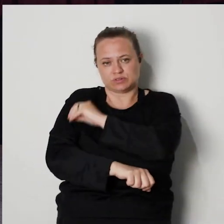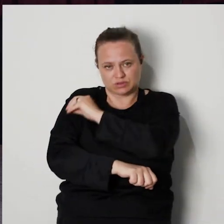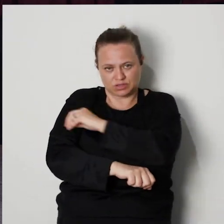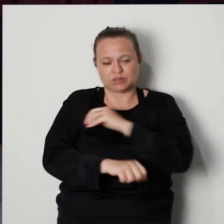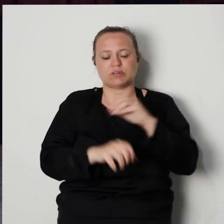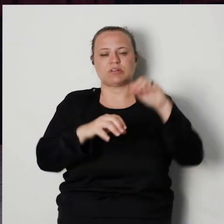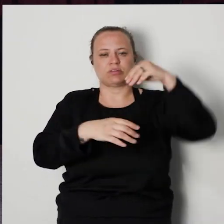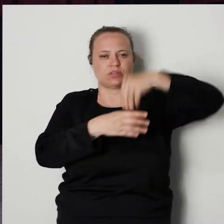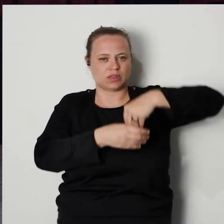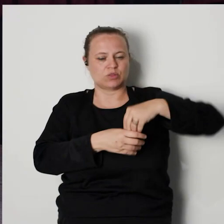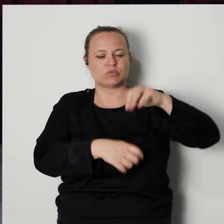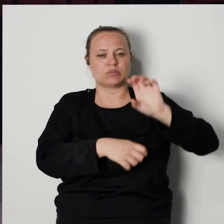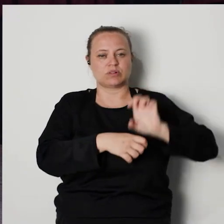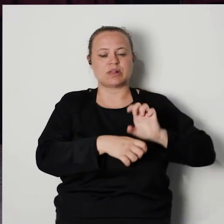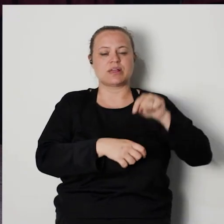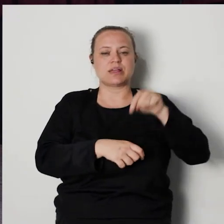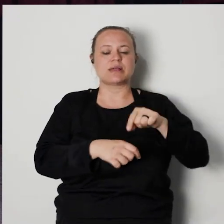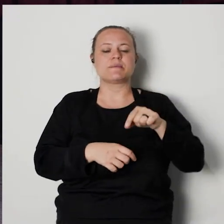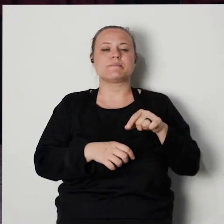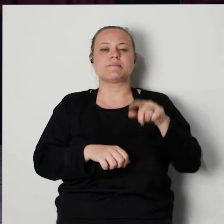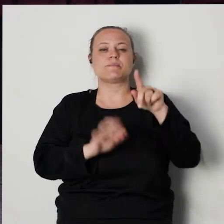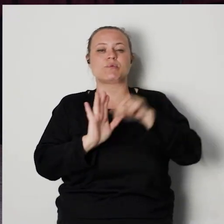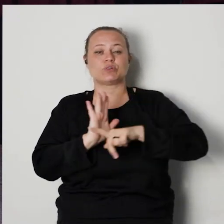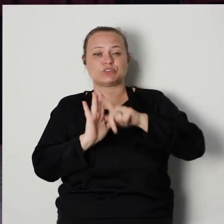tem etapas. A gente produziu materiais.